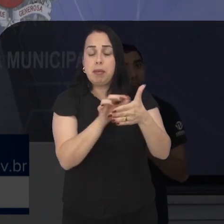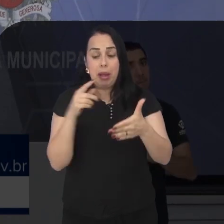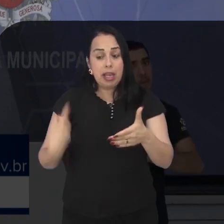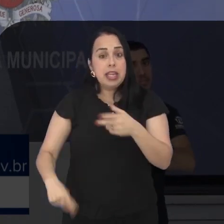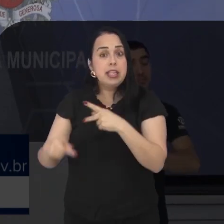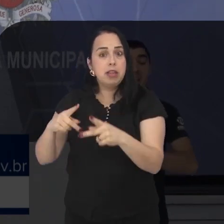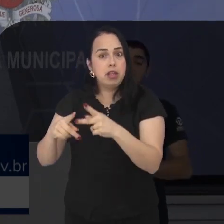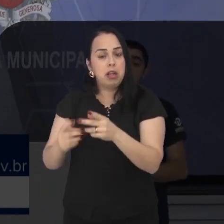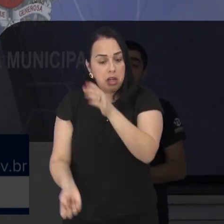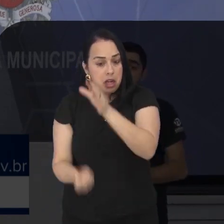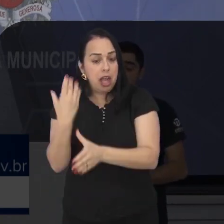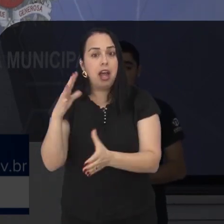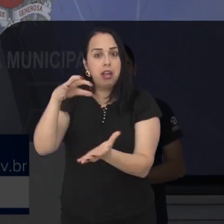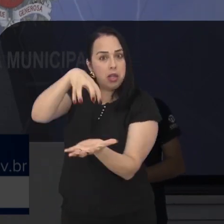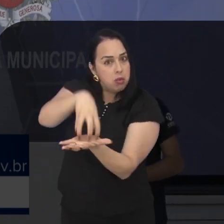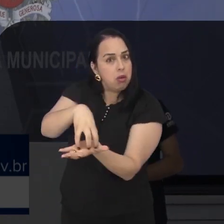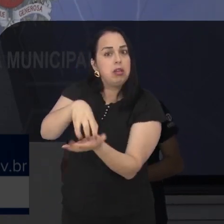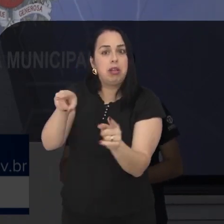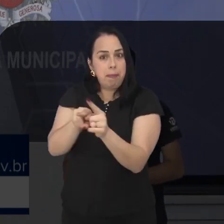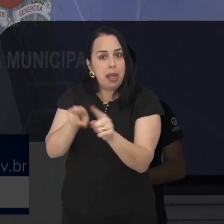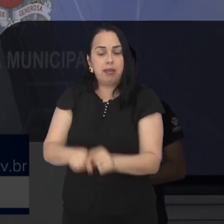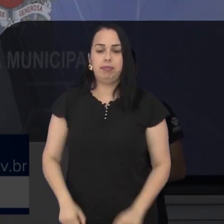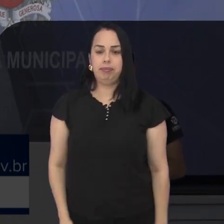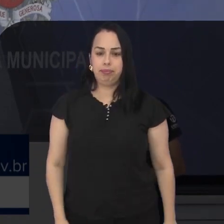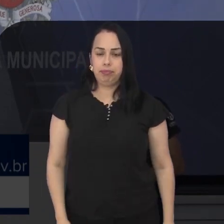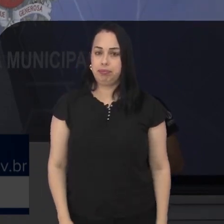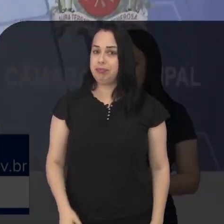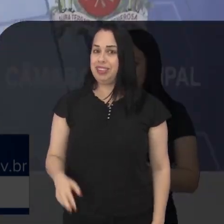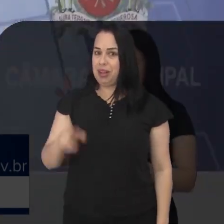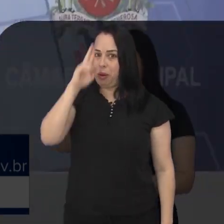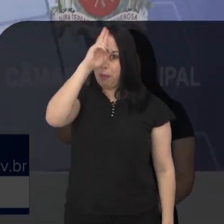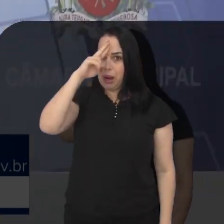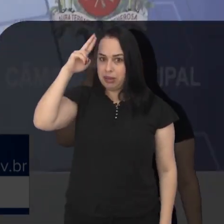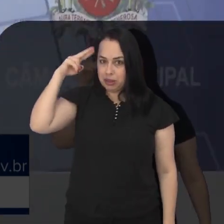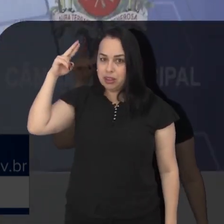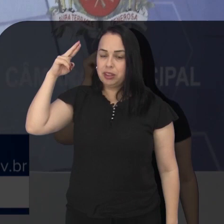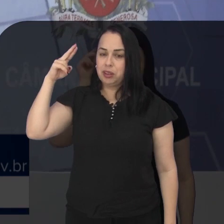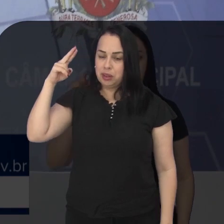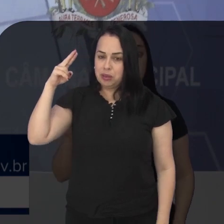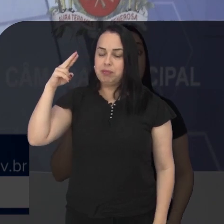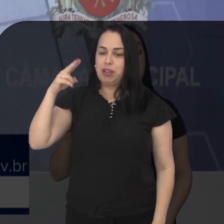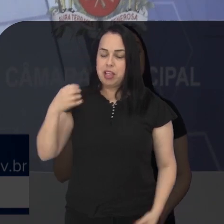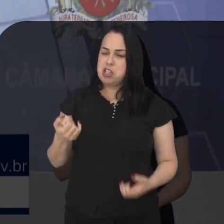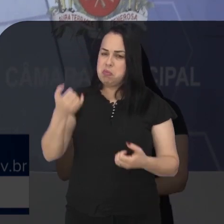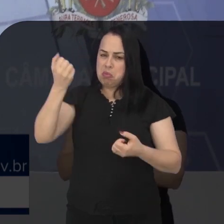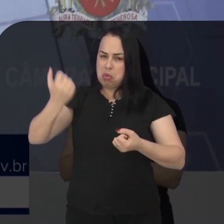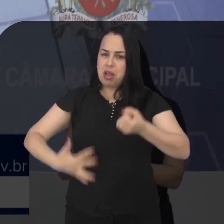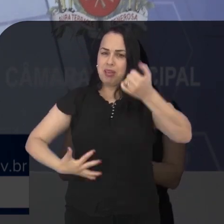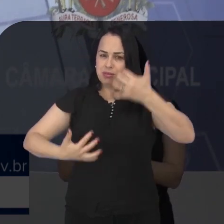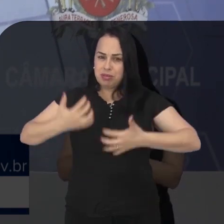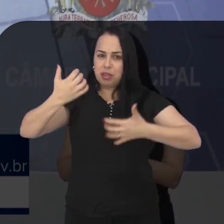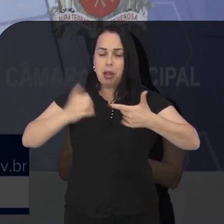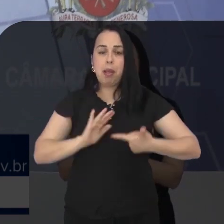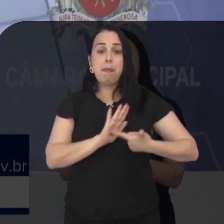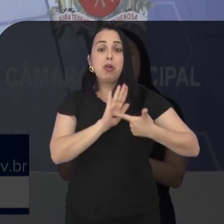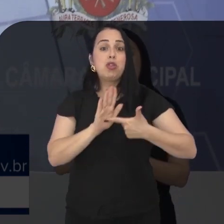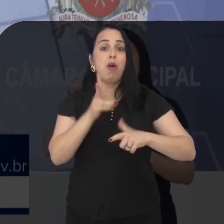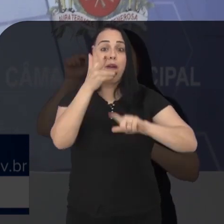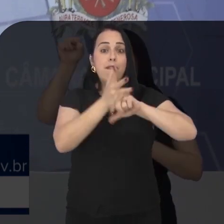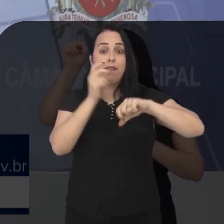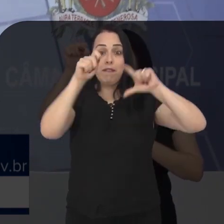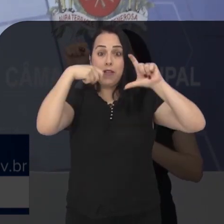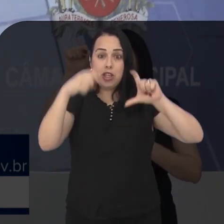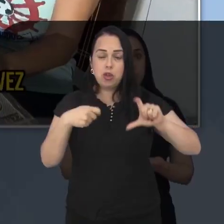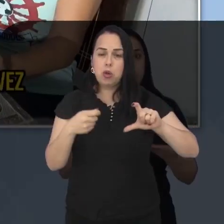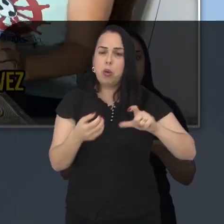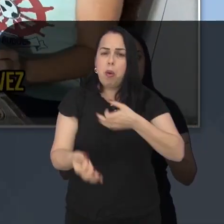autoridades para que São José também possa receber esse espaço. Roberto Chagas também usou o período do pinga-fogo. Ele